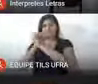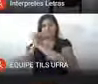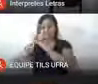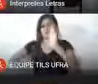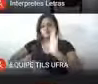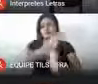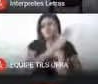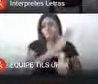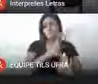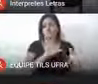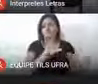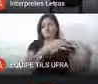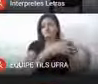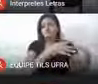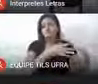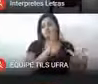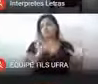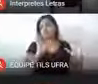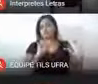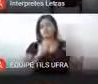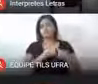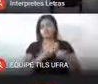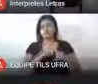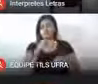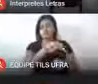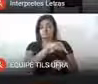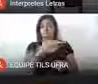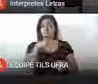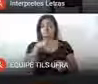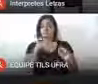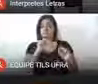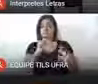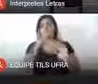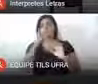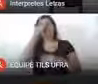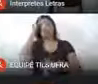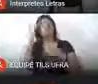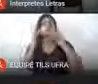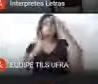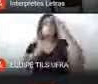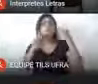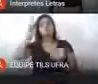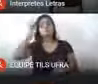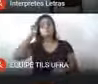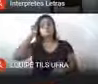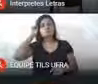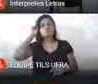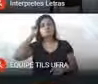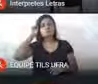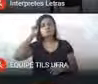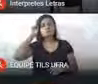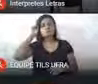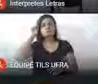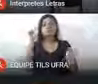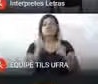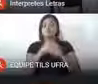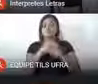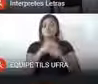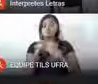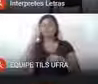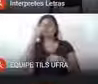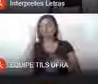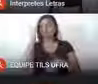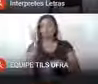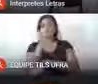eram sociedades complexas, também compostas por indígenas e por brancos, né, descendentes de